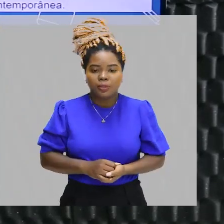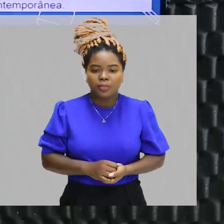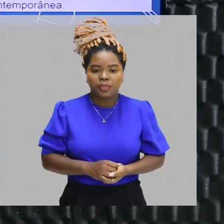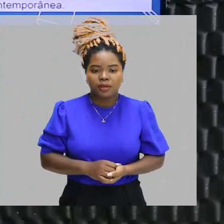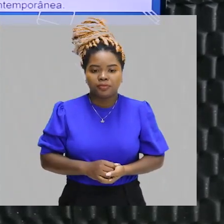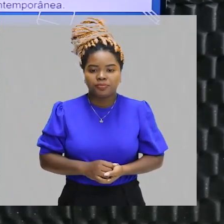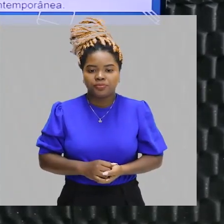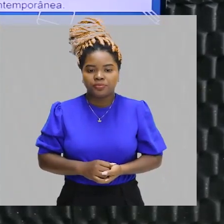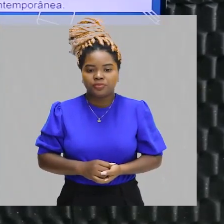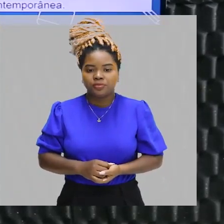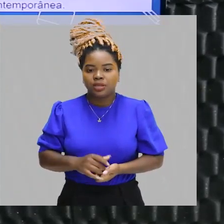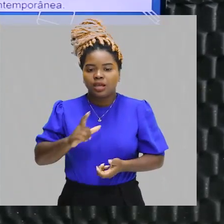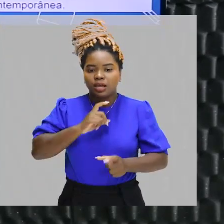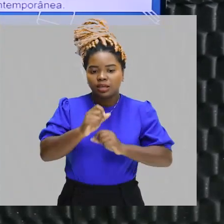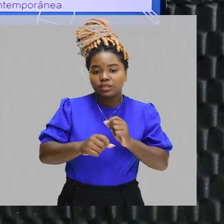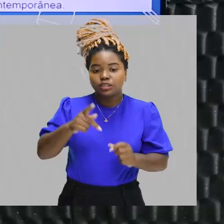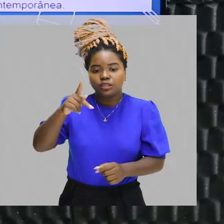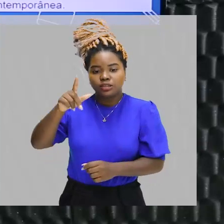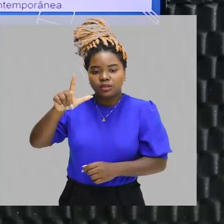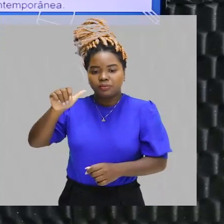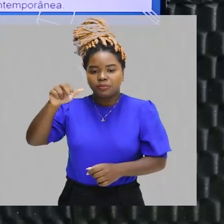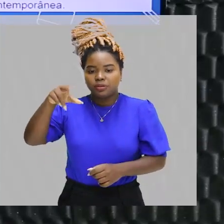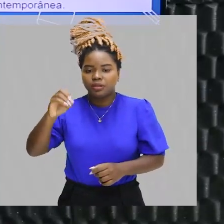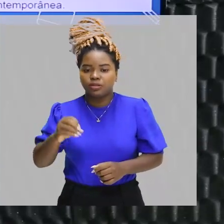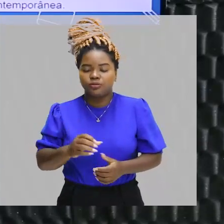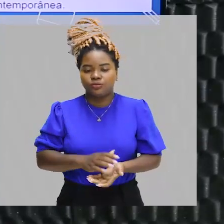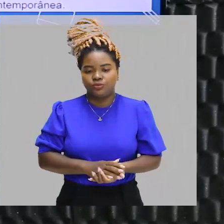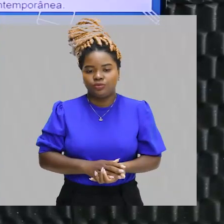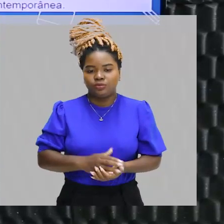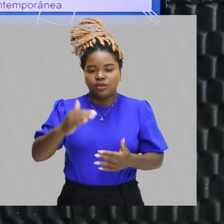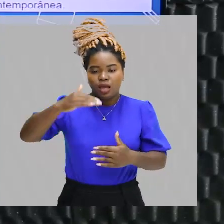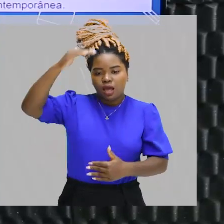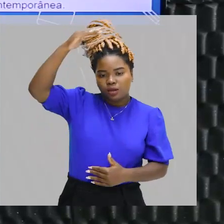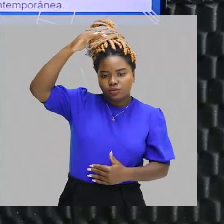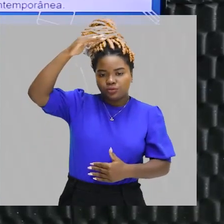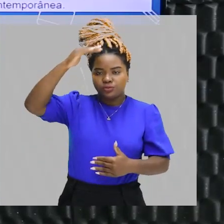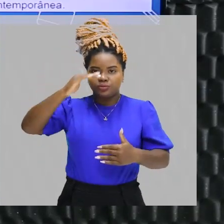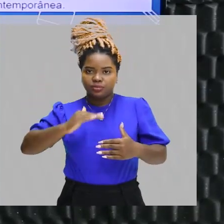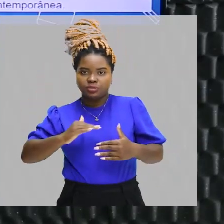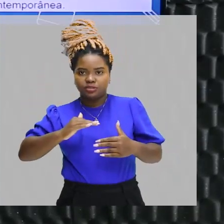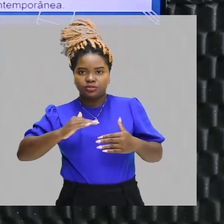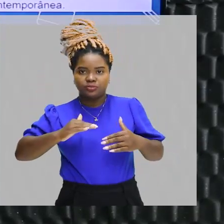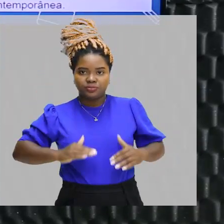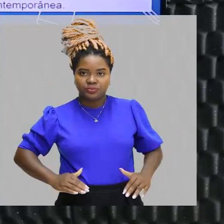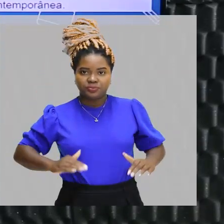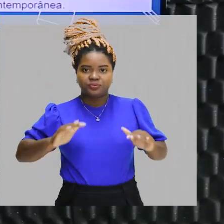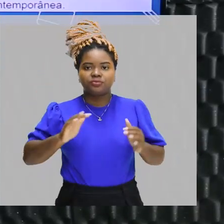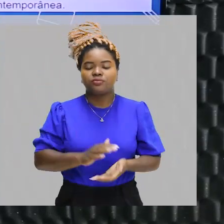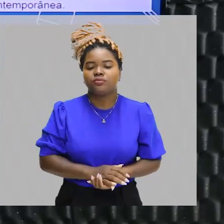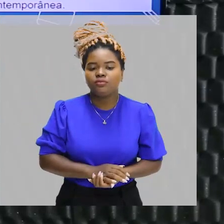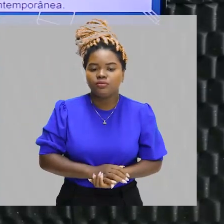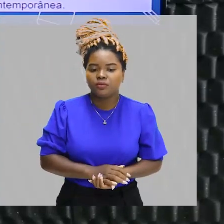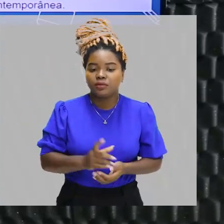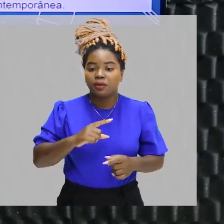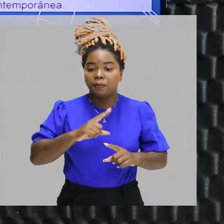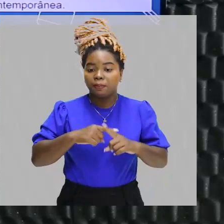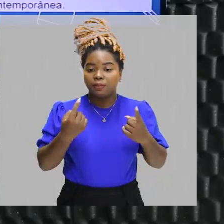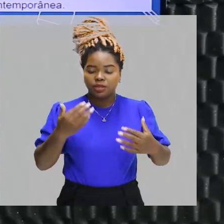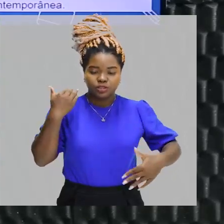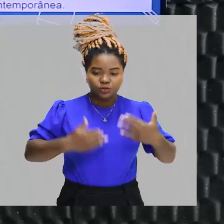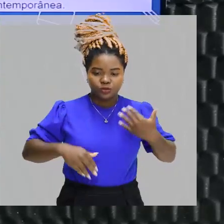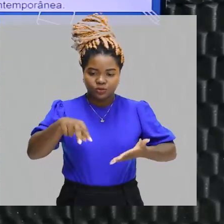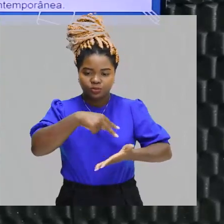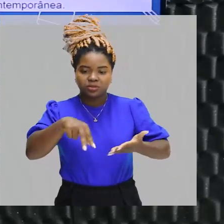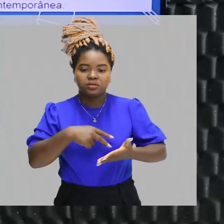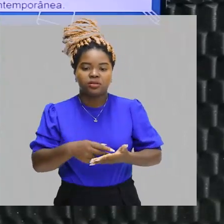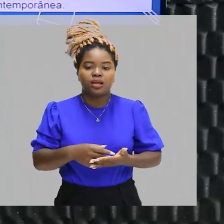planos, alto, médio e baixo. Eu não vou poder fazer isso aqui porque a gente não posso sair do enquadramento. Mas é como o corpo dança. Alguns